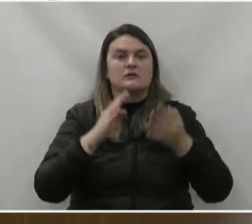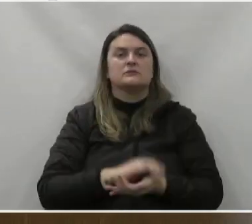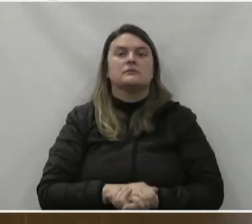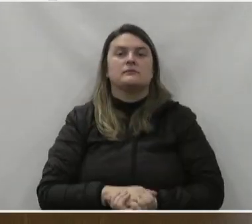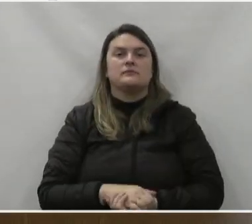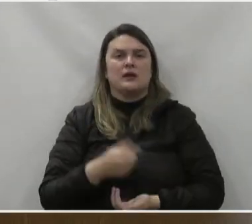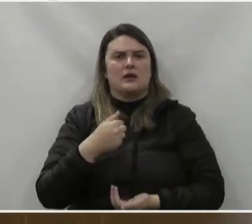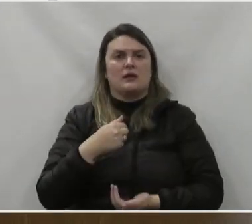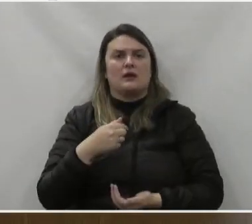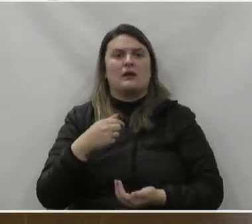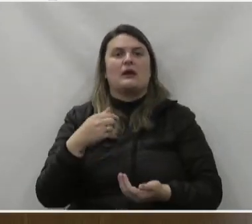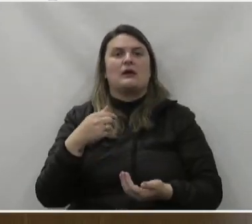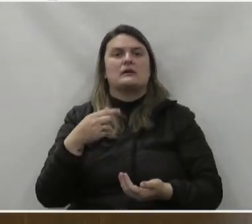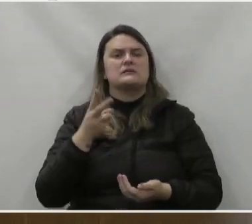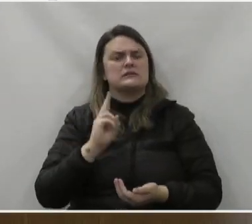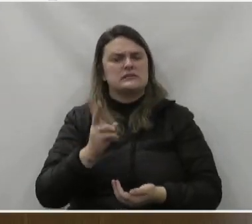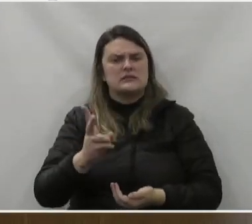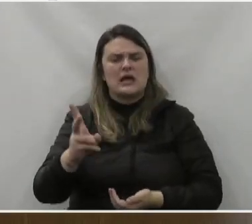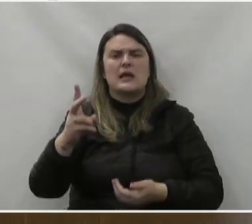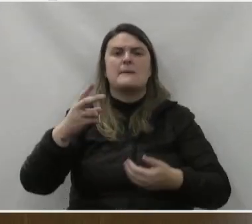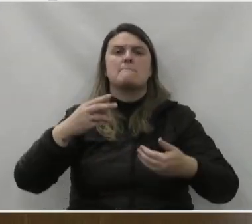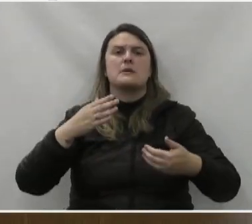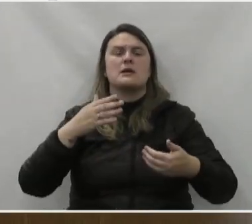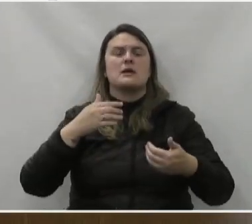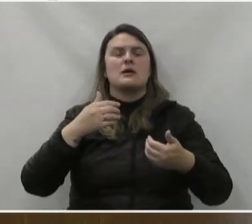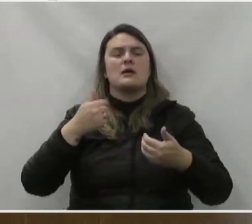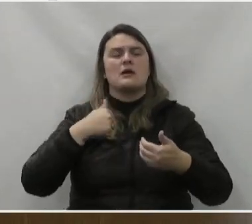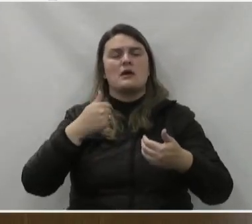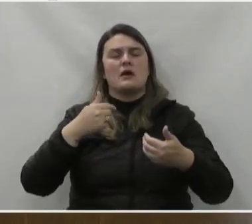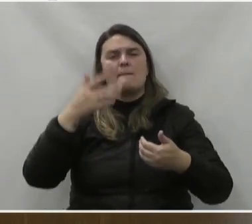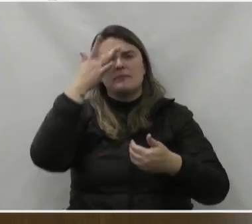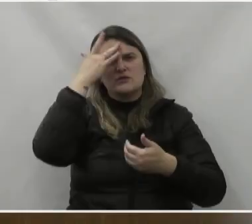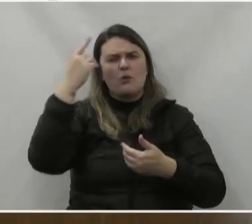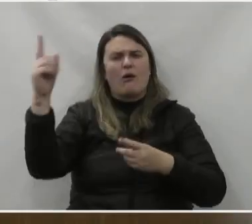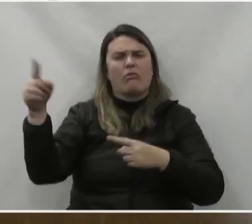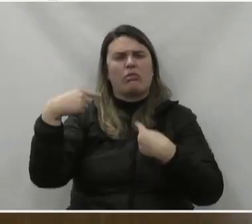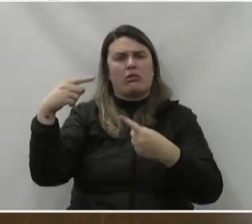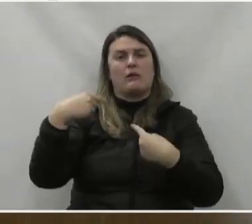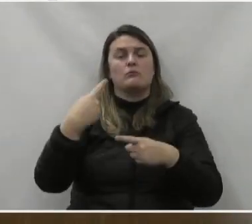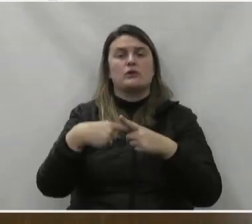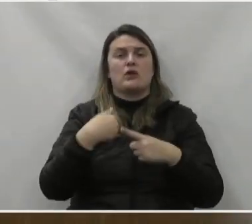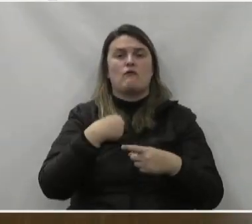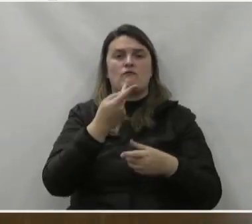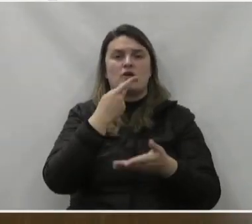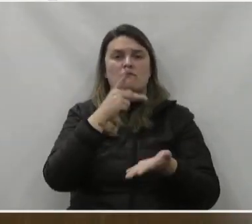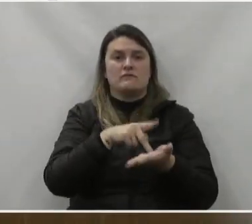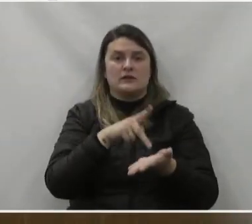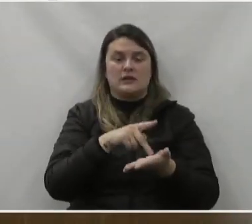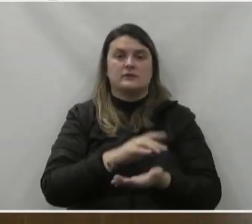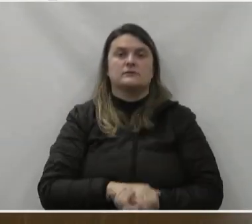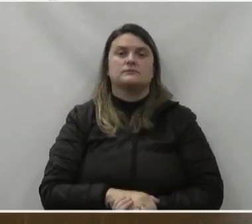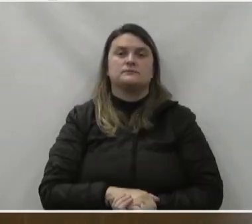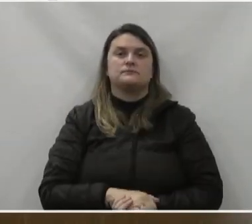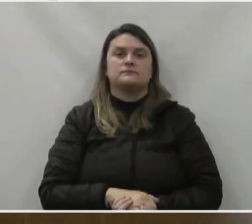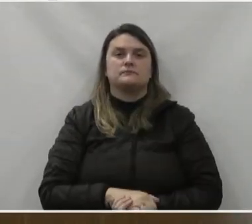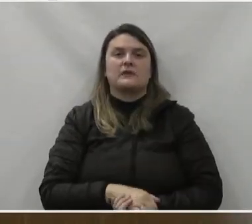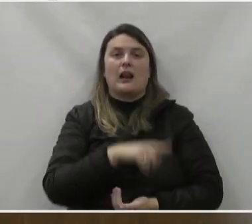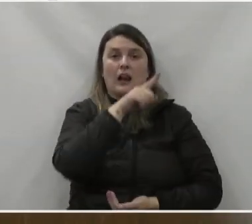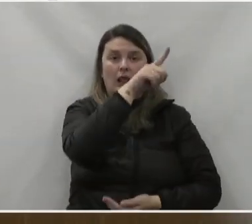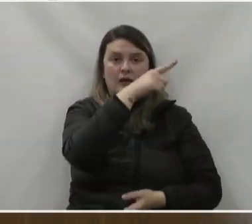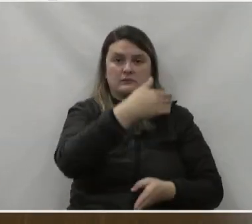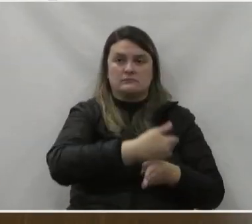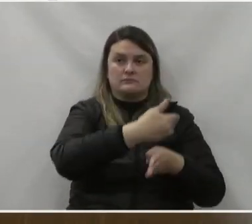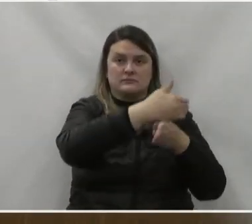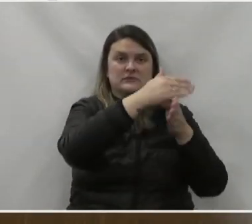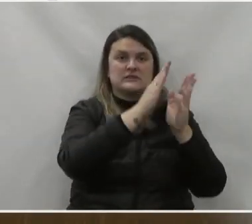Então, eu sempre fui injustiçado e perseguido por me posicionar e falar a verdade. Outra situação, né, referente à obra também do São Sebastião,